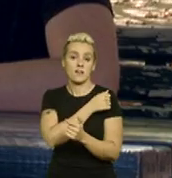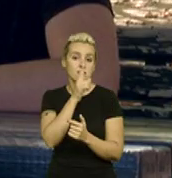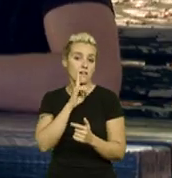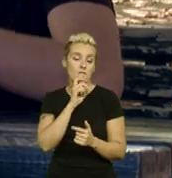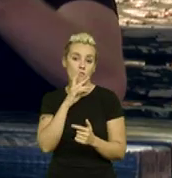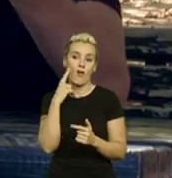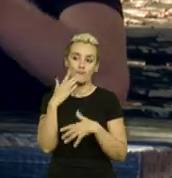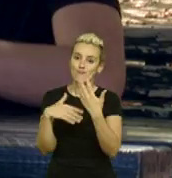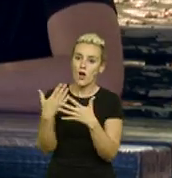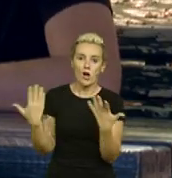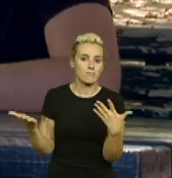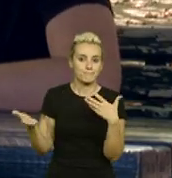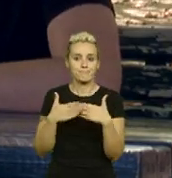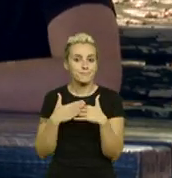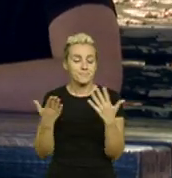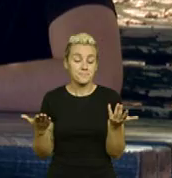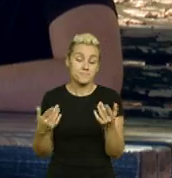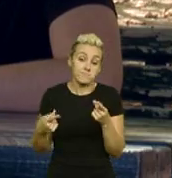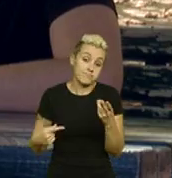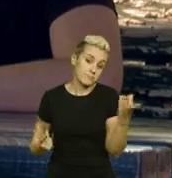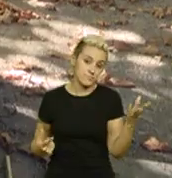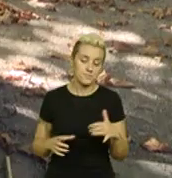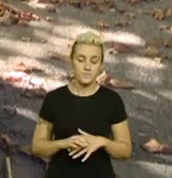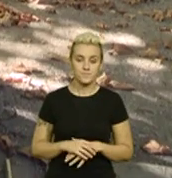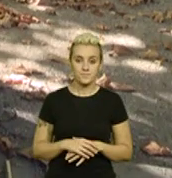em funcionamento de chutar tanto o at